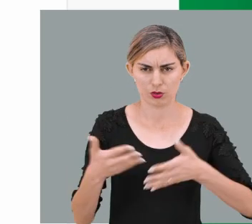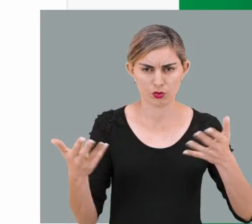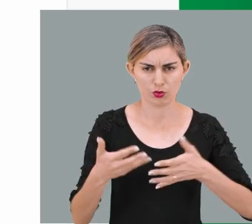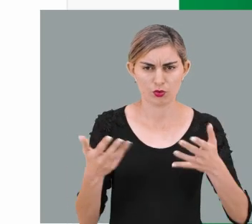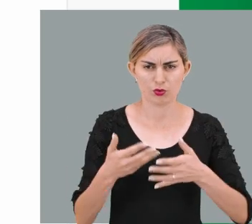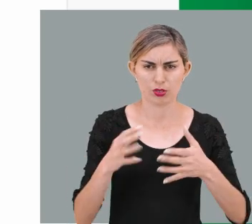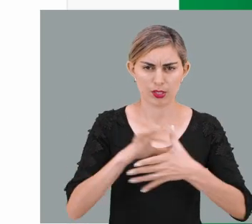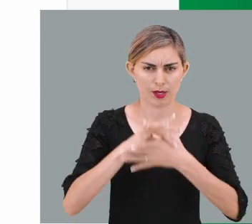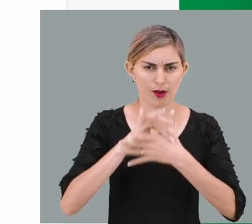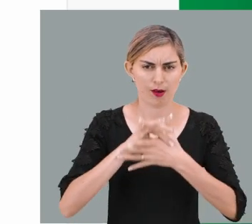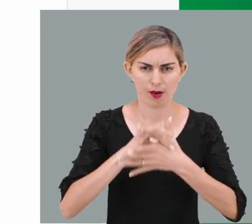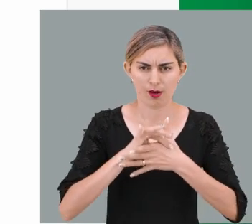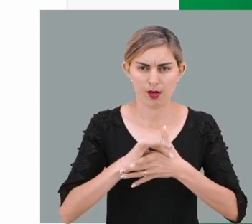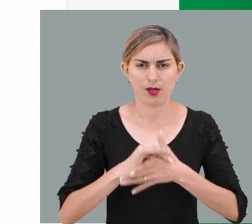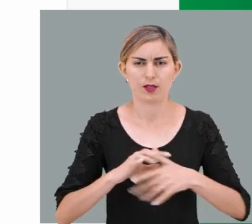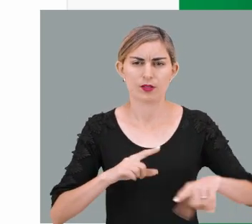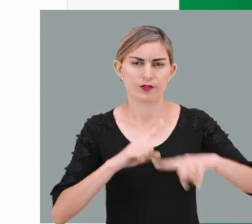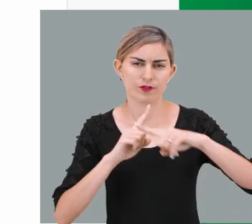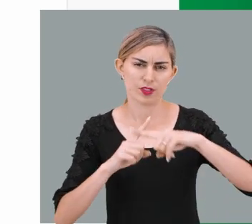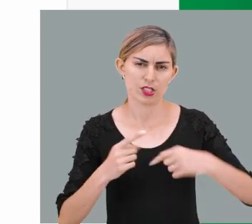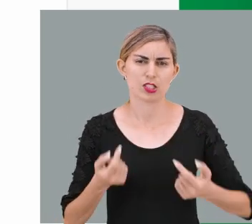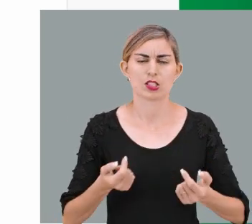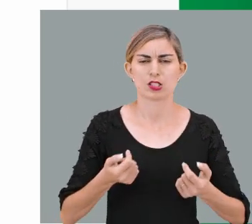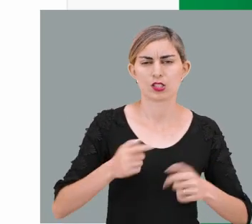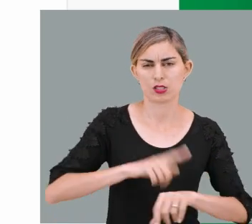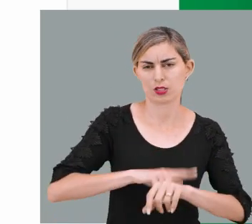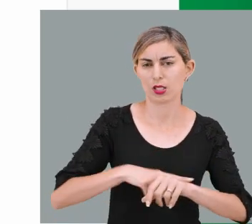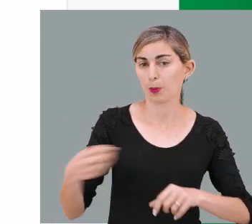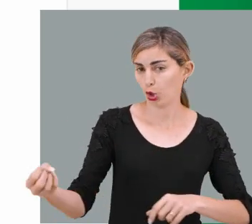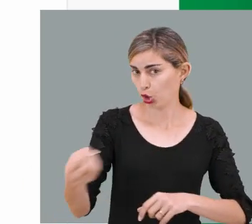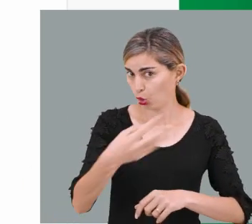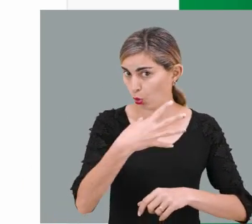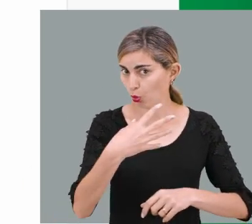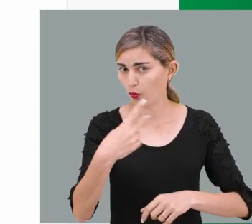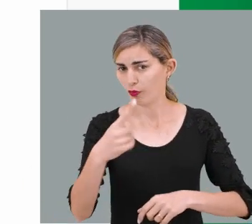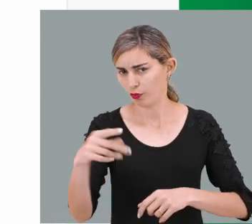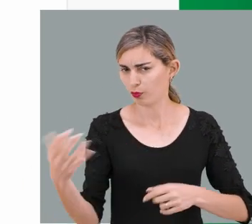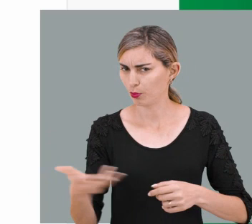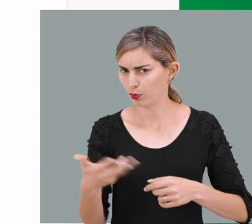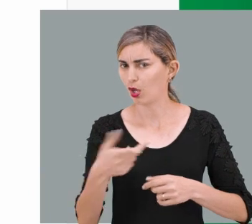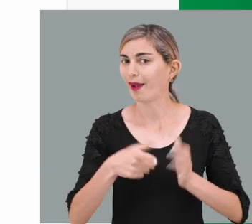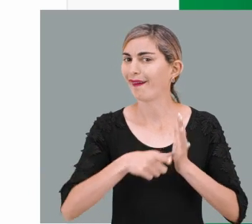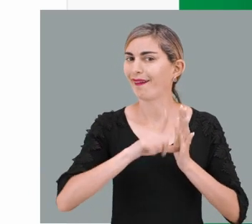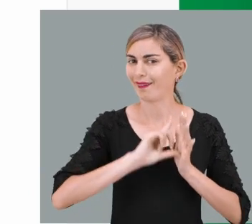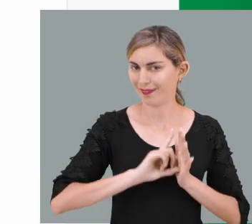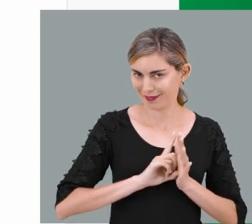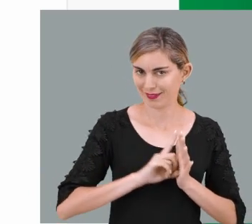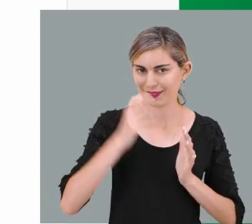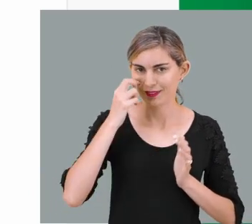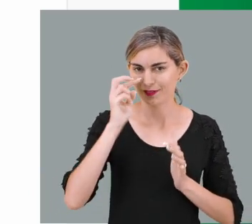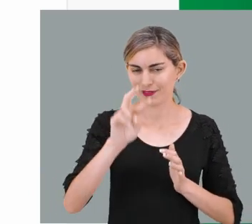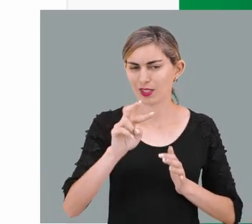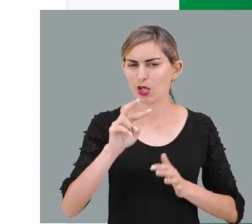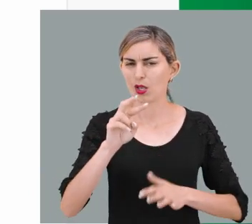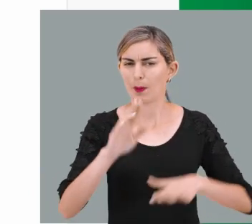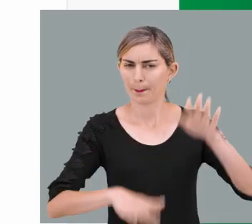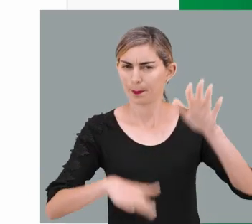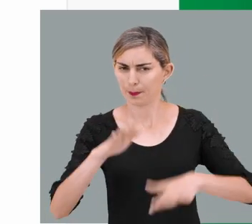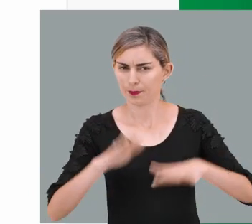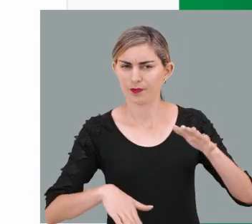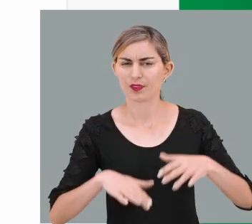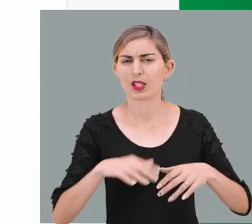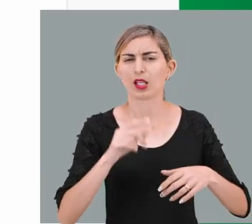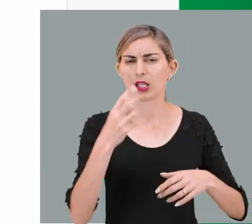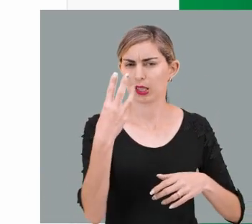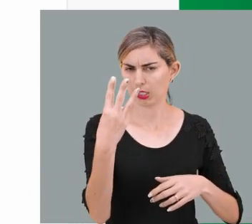a proporção da carne vezes o tempo novo de produção dela. Vejam que antes a gente multiplicava a proporção